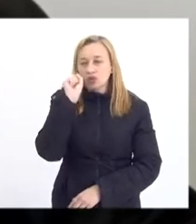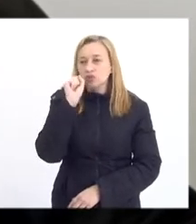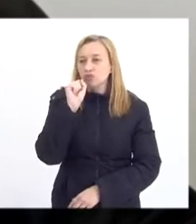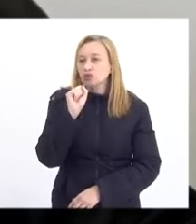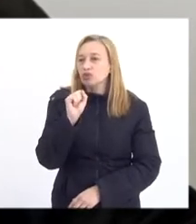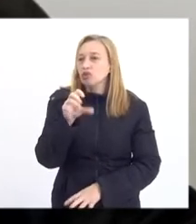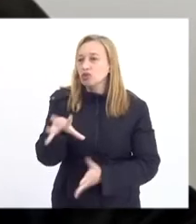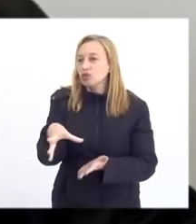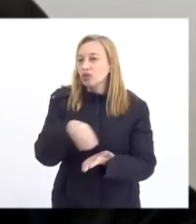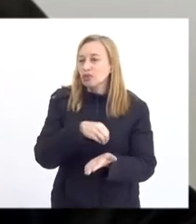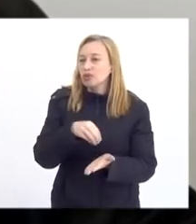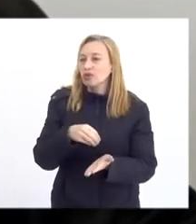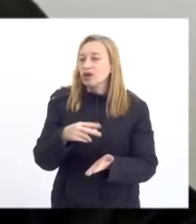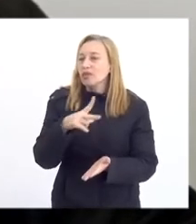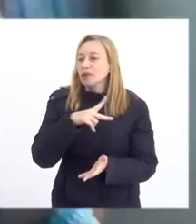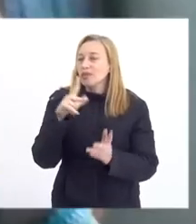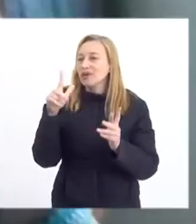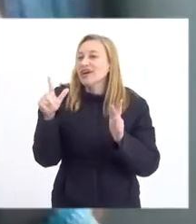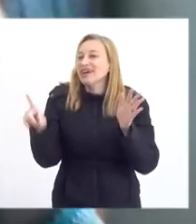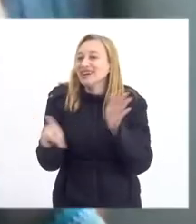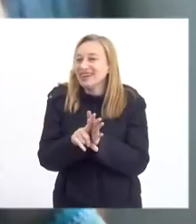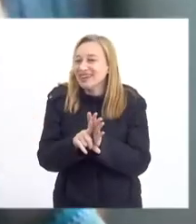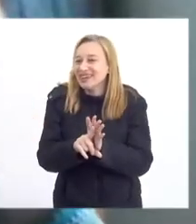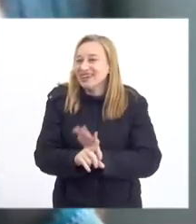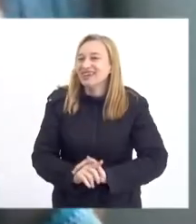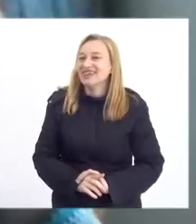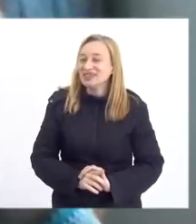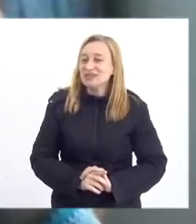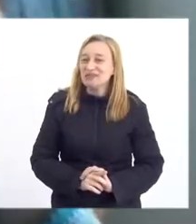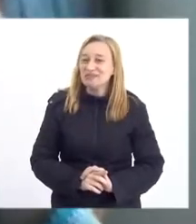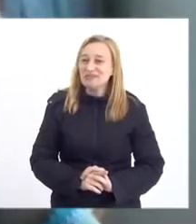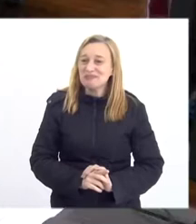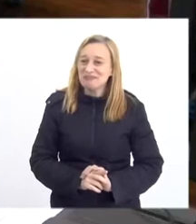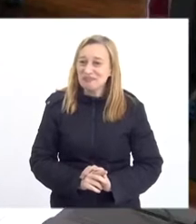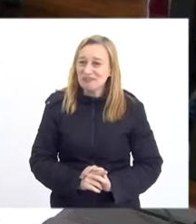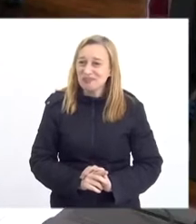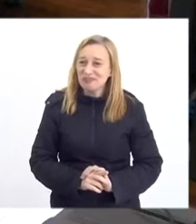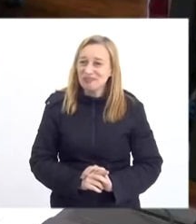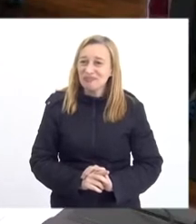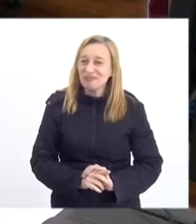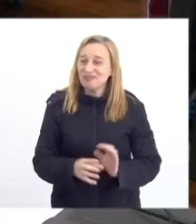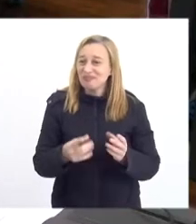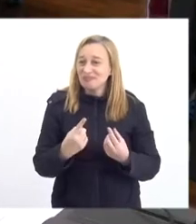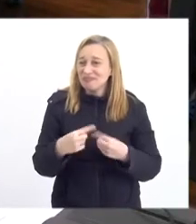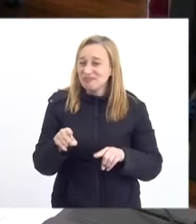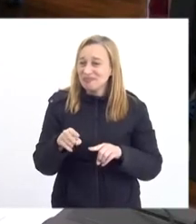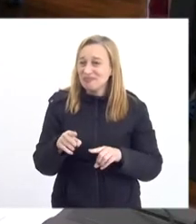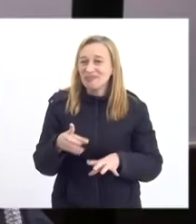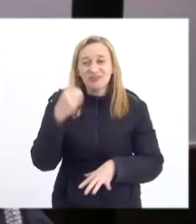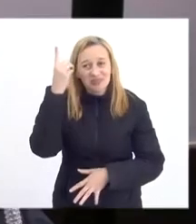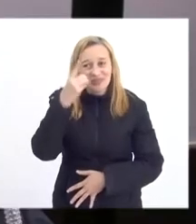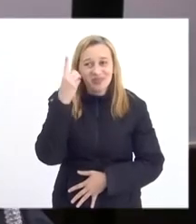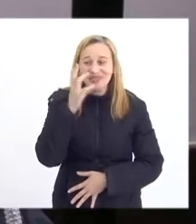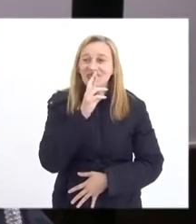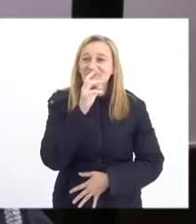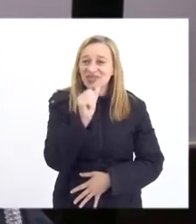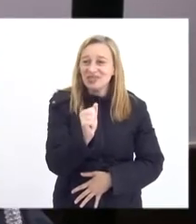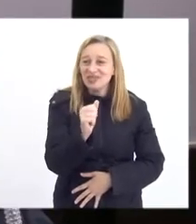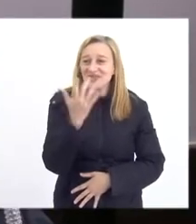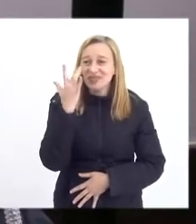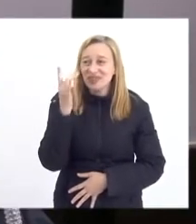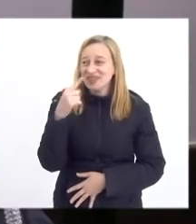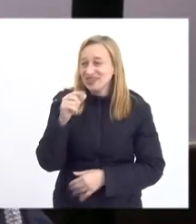dele mesmo. Ele está se plagiando. Foi para provocar o deputado Rodrigo Amorim que ele fez